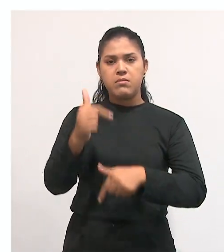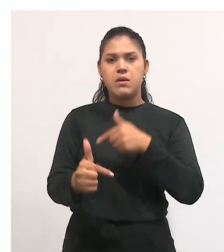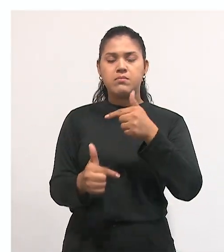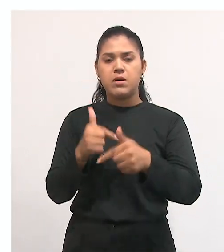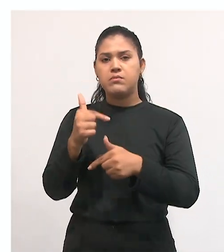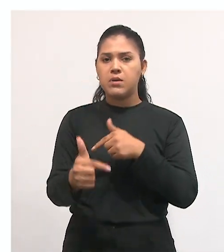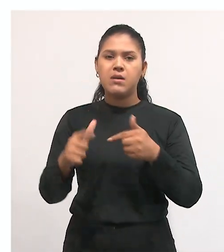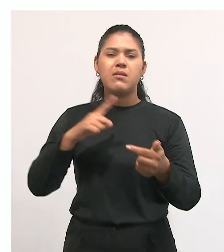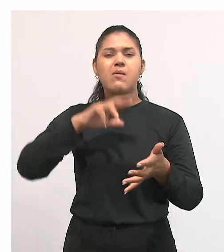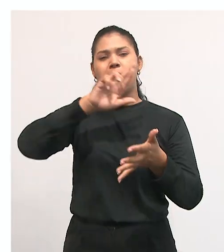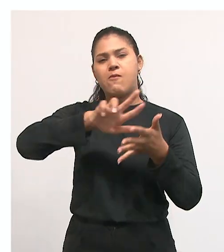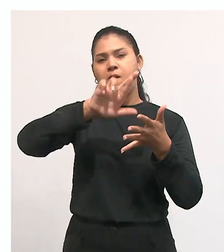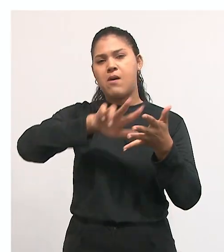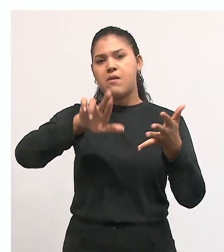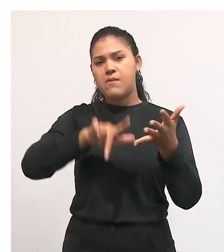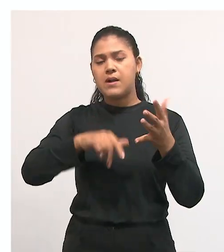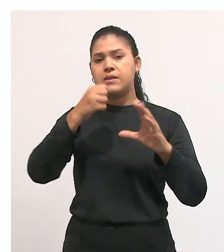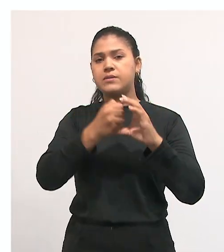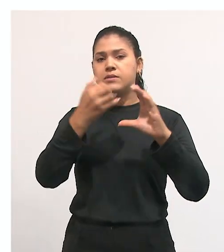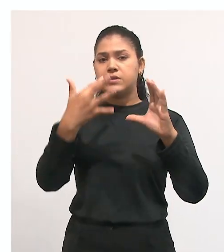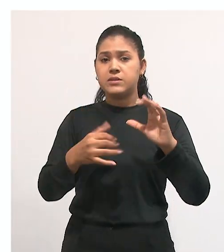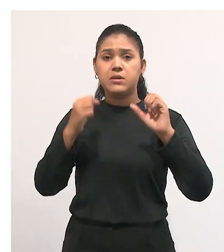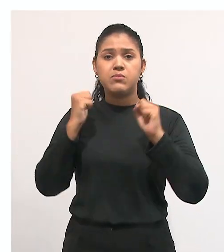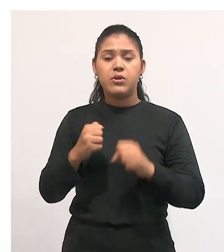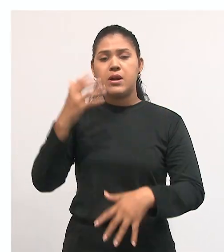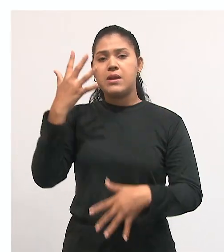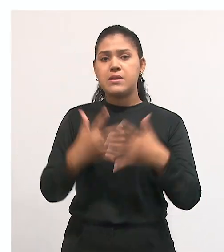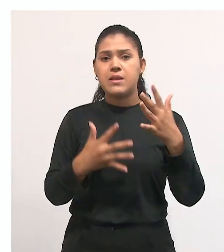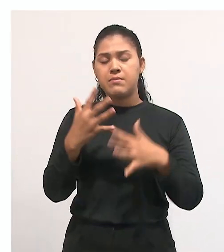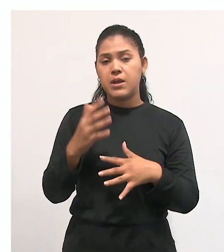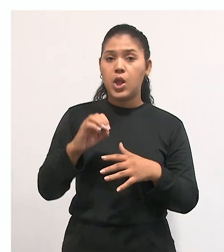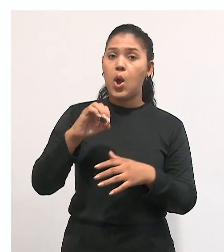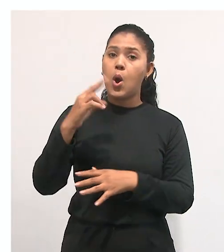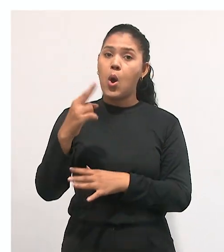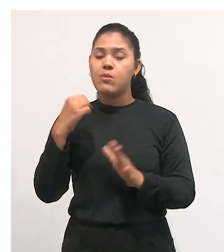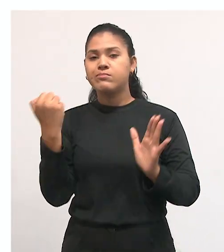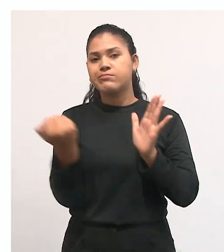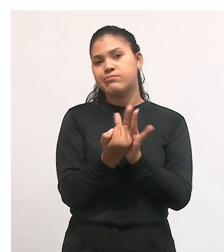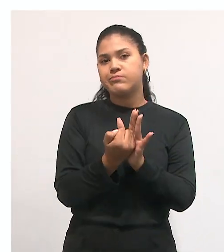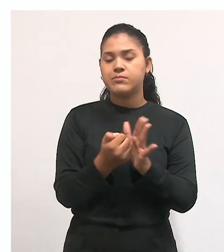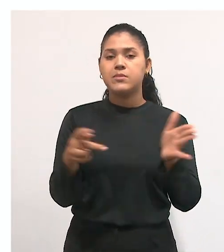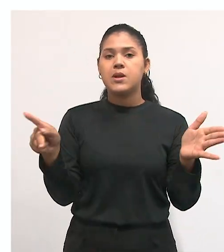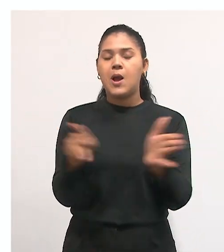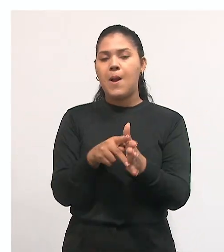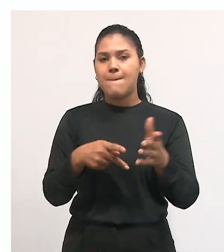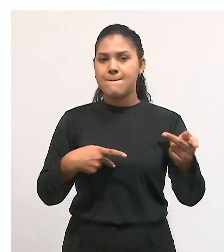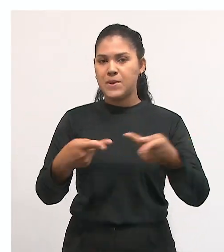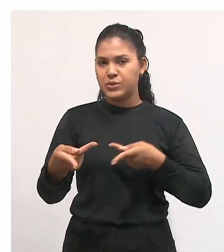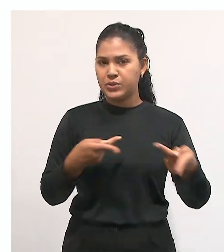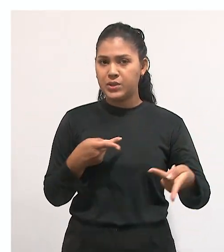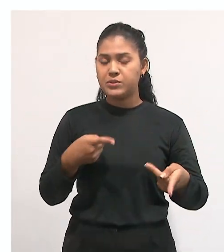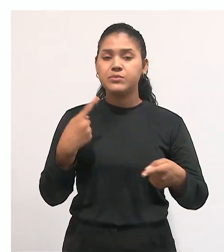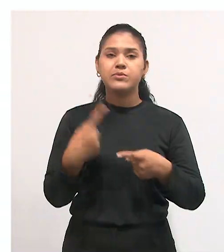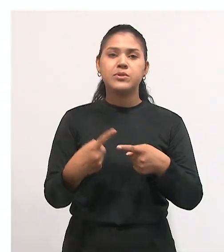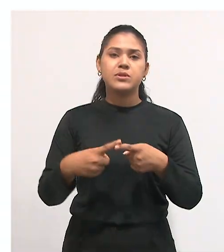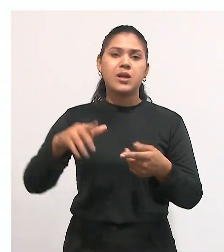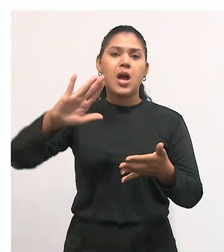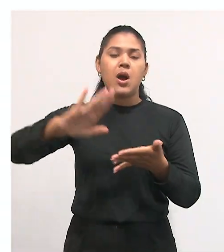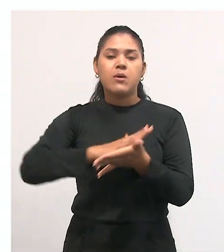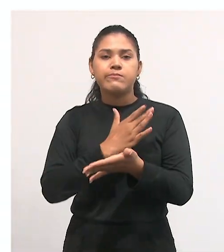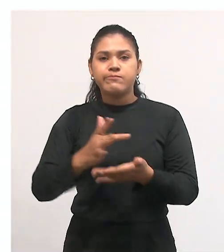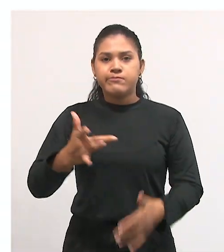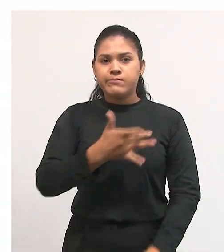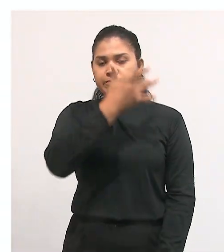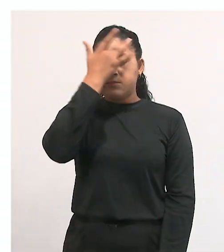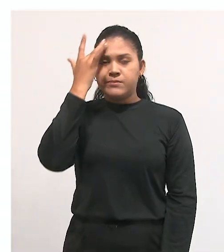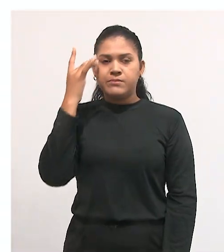de fatores pode interferir no andamento, né? Principalmente daqueles que possuem um horizonte de tempo um pouquinho maior,